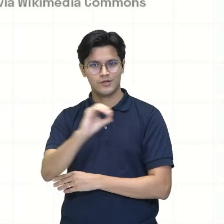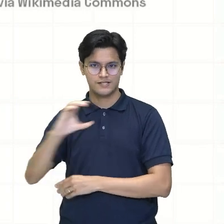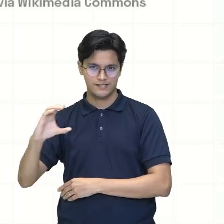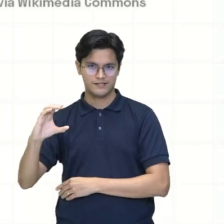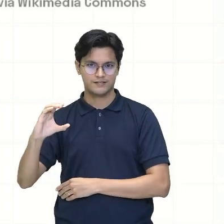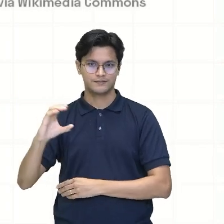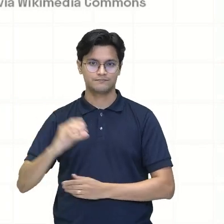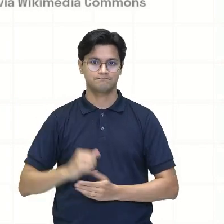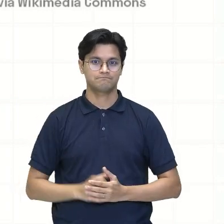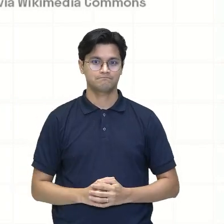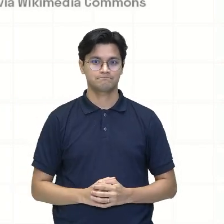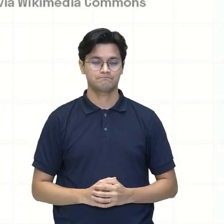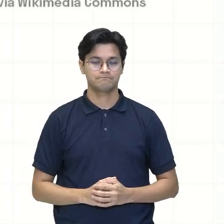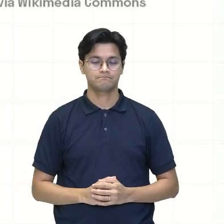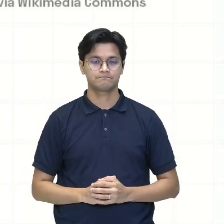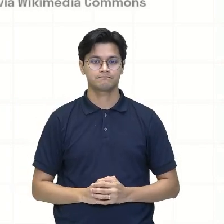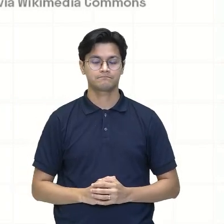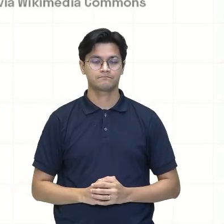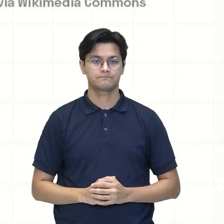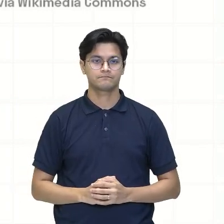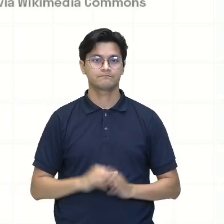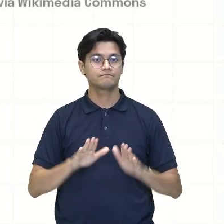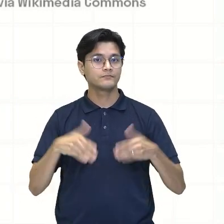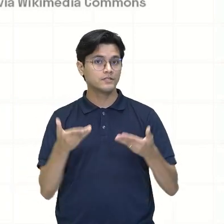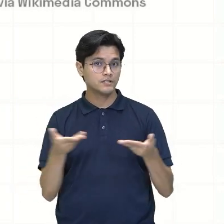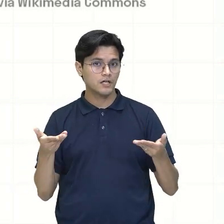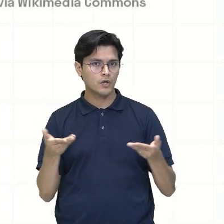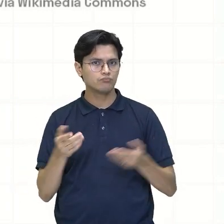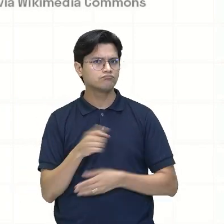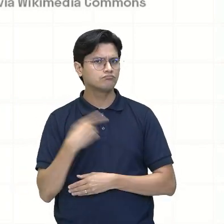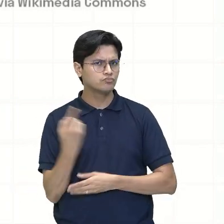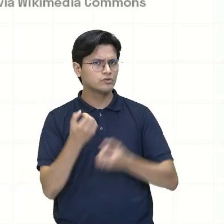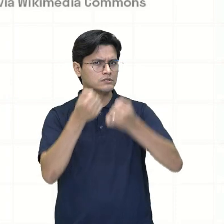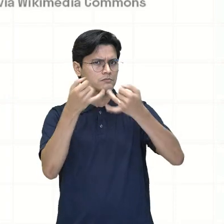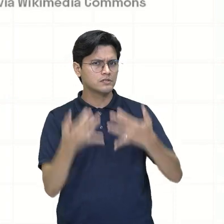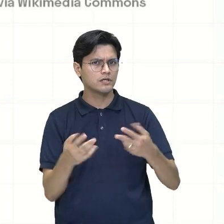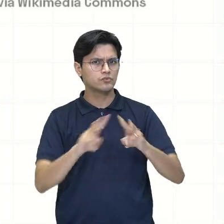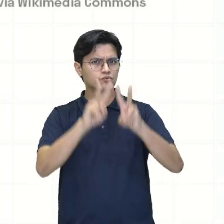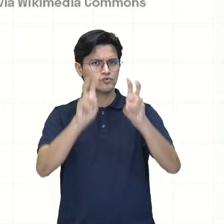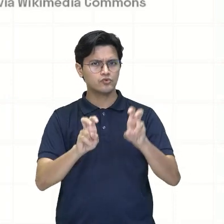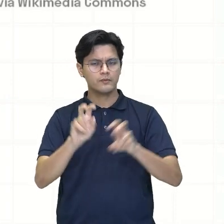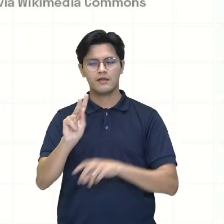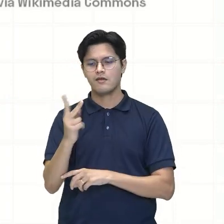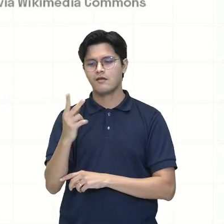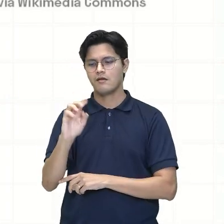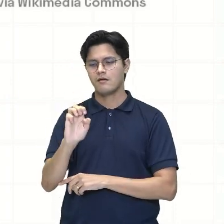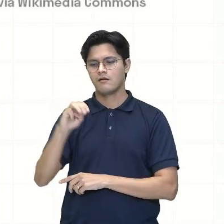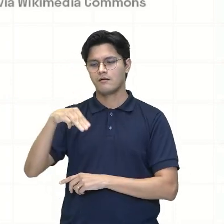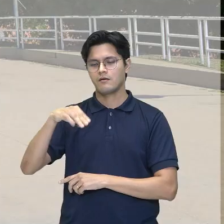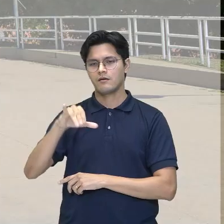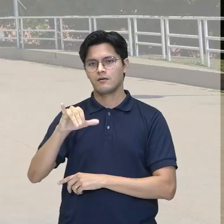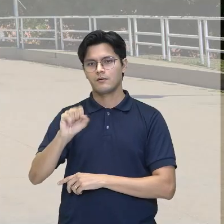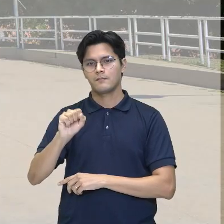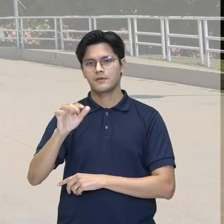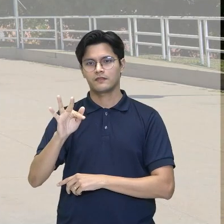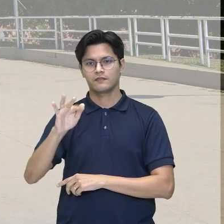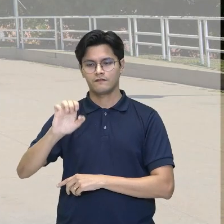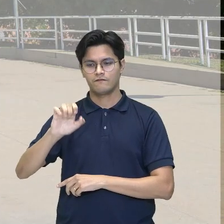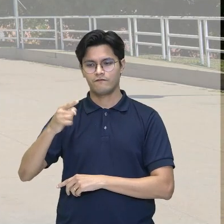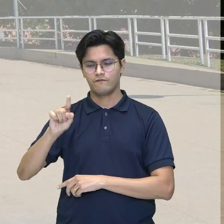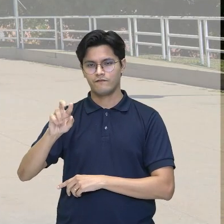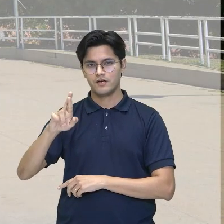Então, nós estamos falando dos hemisférios da Terra, né? E aí a gente vai verificar